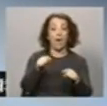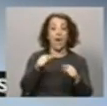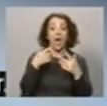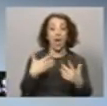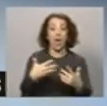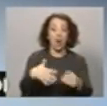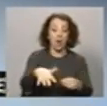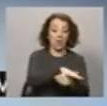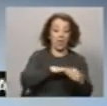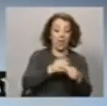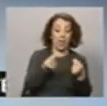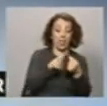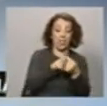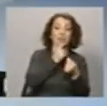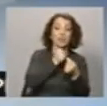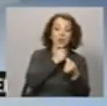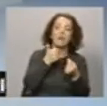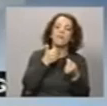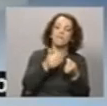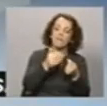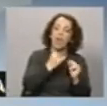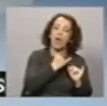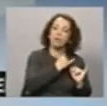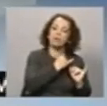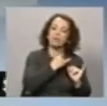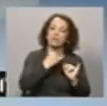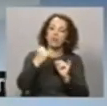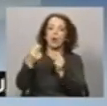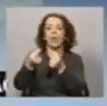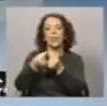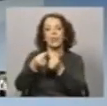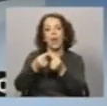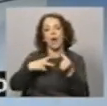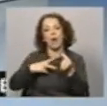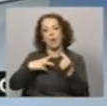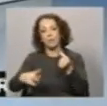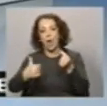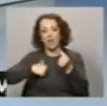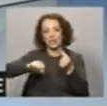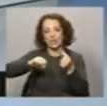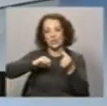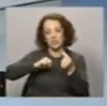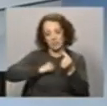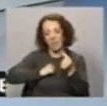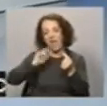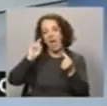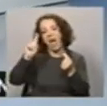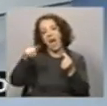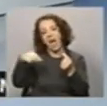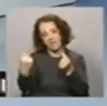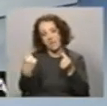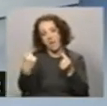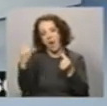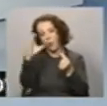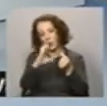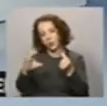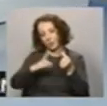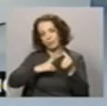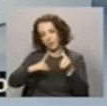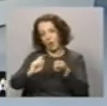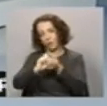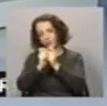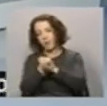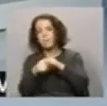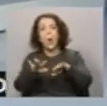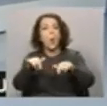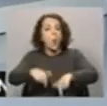está nos Açores vai aproximar-se da Península Ibérica e amanhã já vai afetar o Portugal continental. Por enquanto, hoje ainda